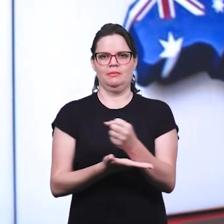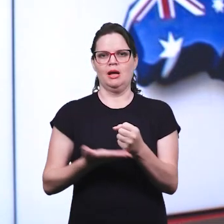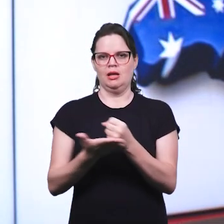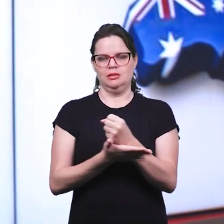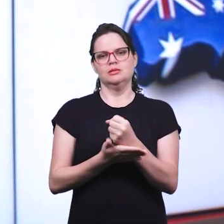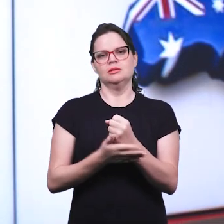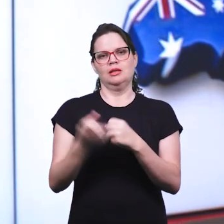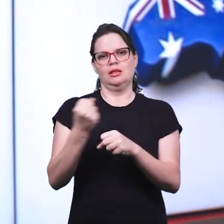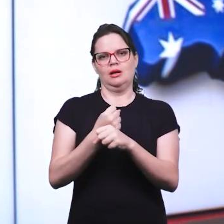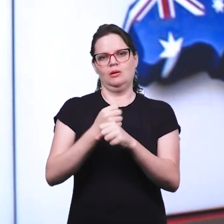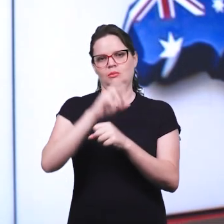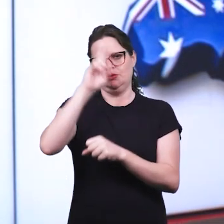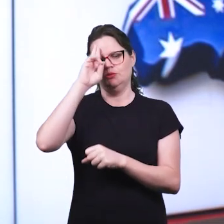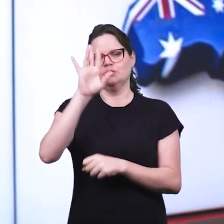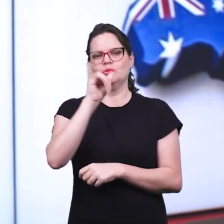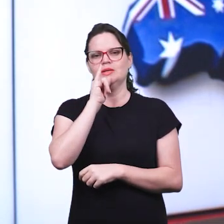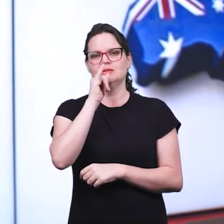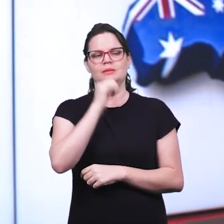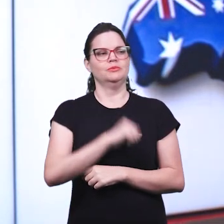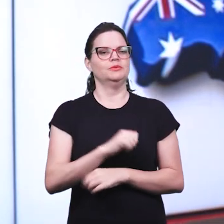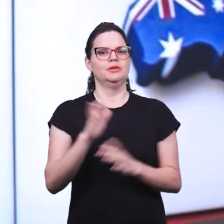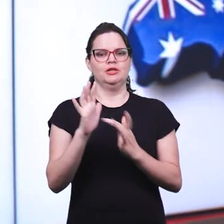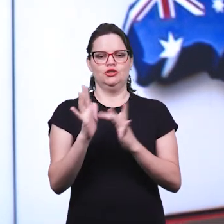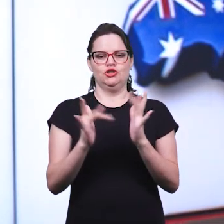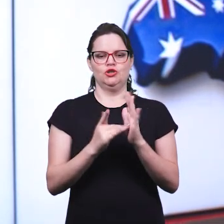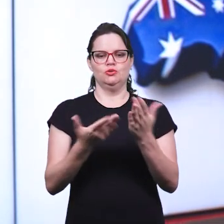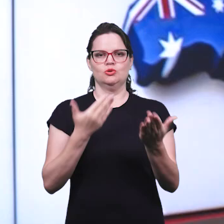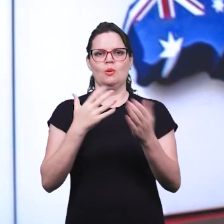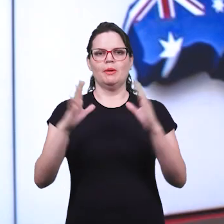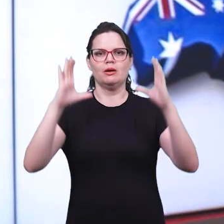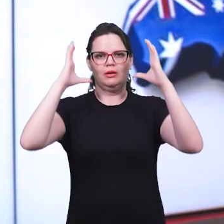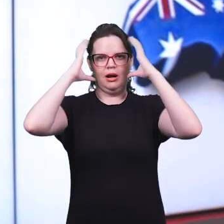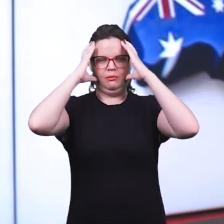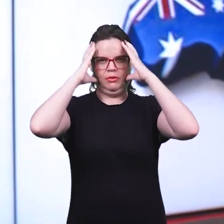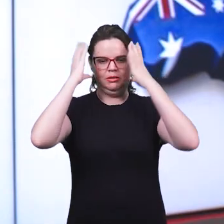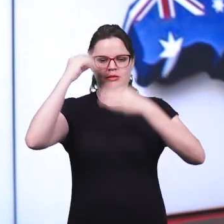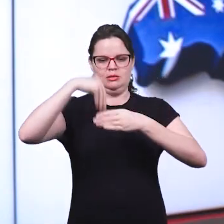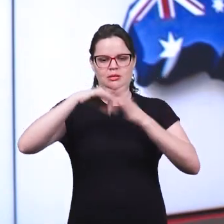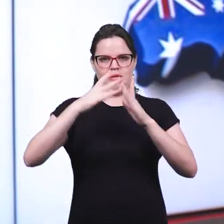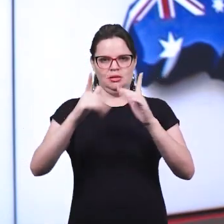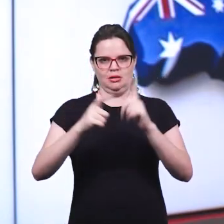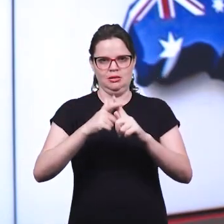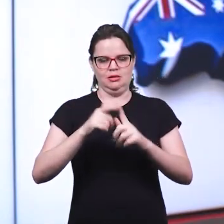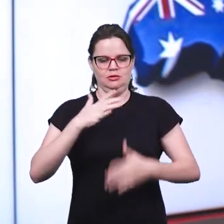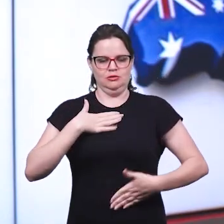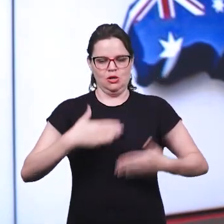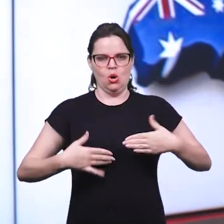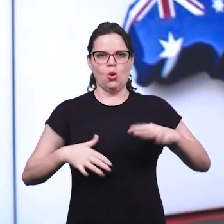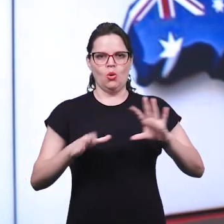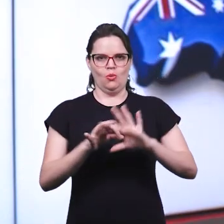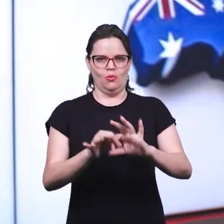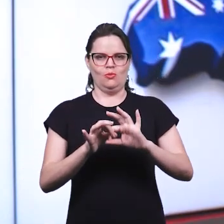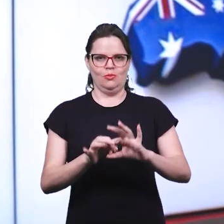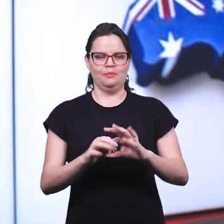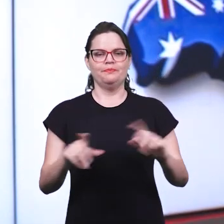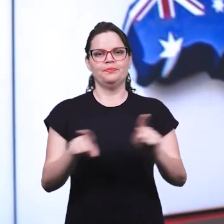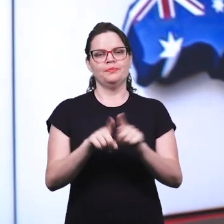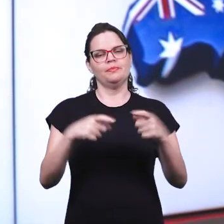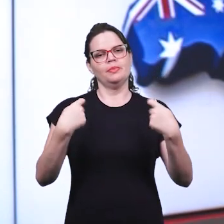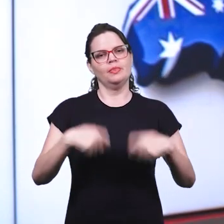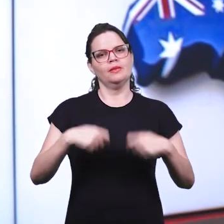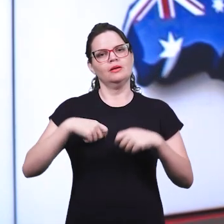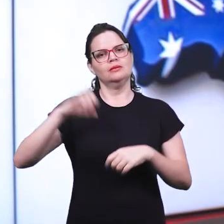da obra, como o Senhor Jesus como o cabeça da igreja, como a necessidade de nós termos a